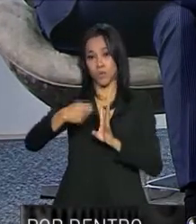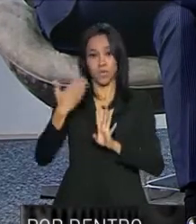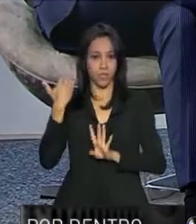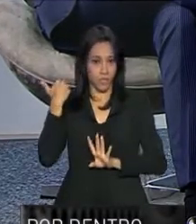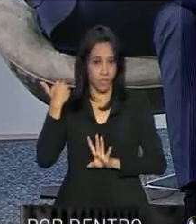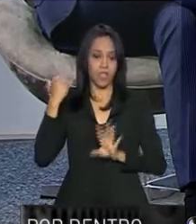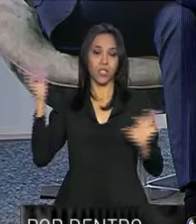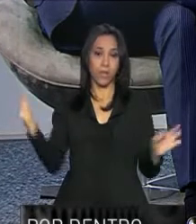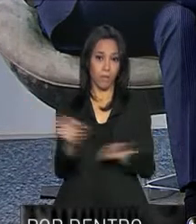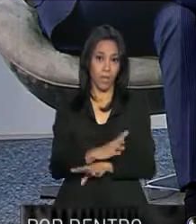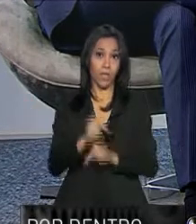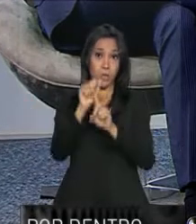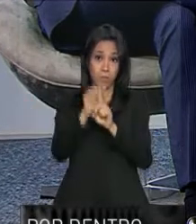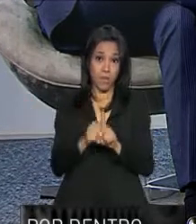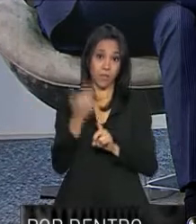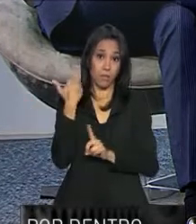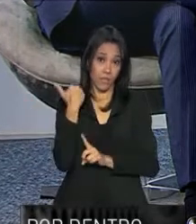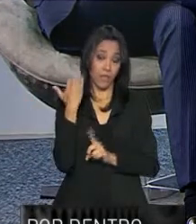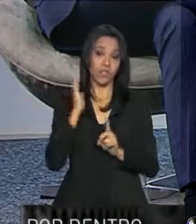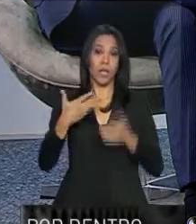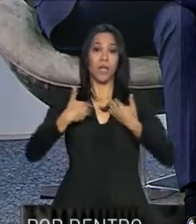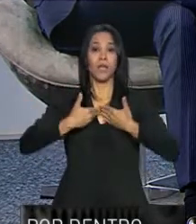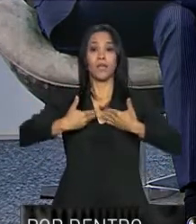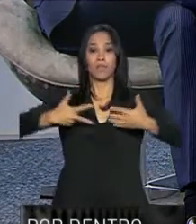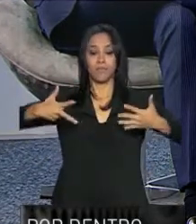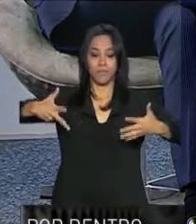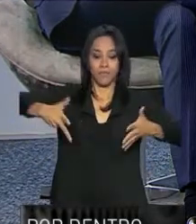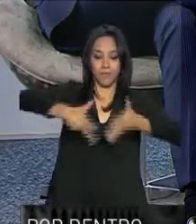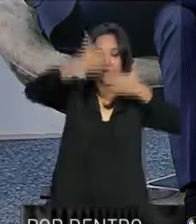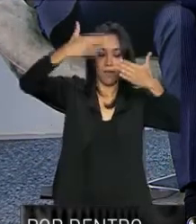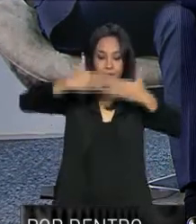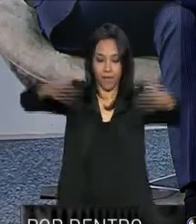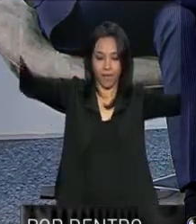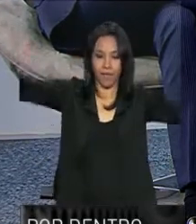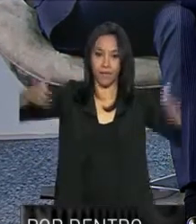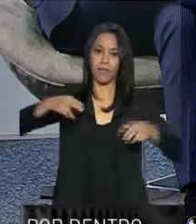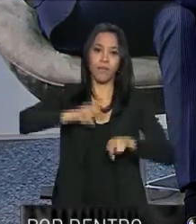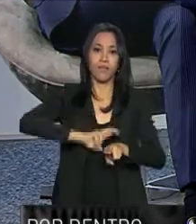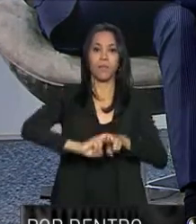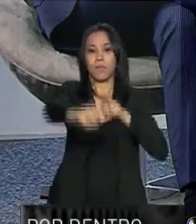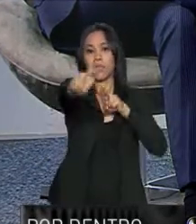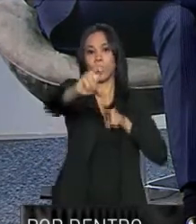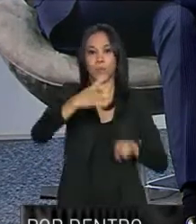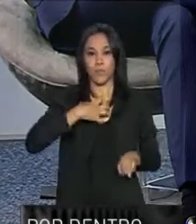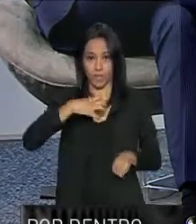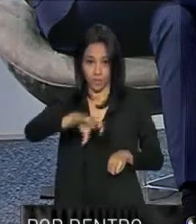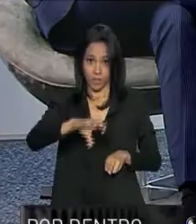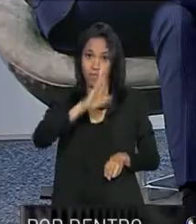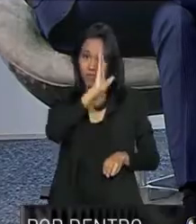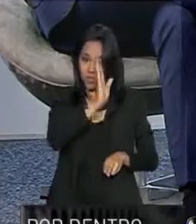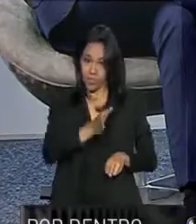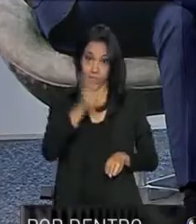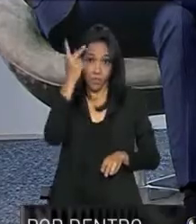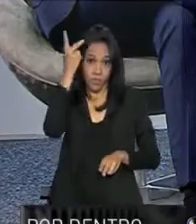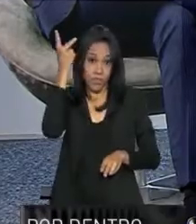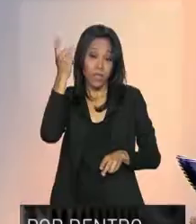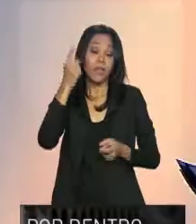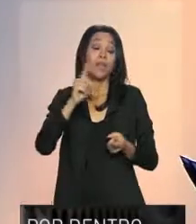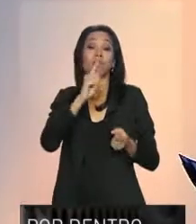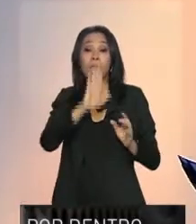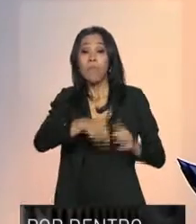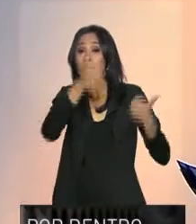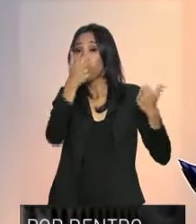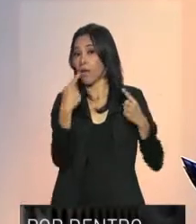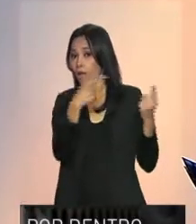passado inauguramos o metrô de salvador uma obra extremamente importante que vai melhorar a mobilidade urbana da capital da bahia com